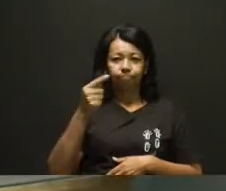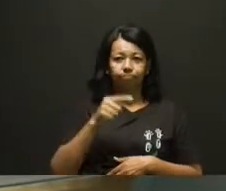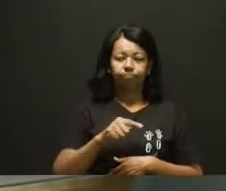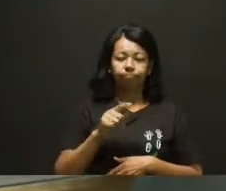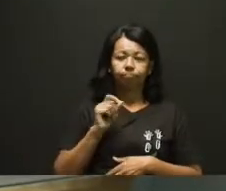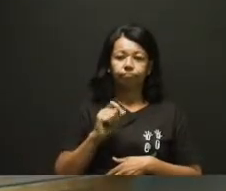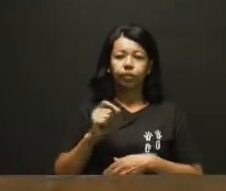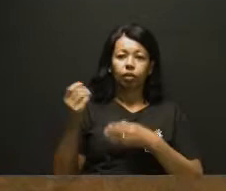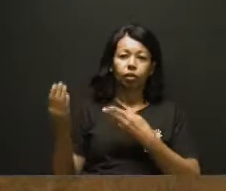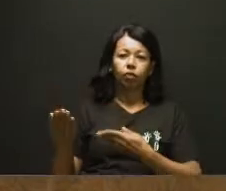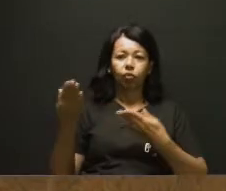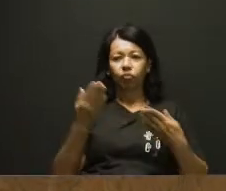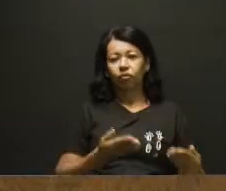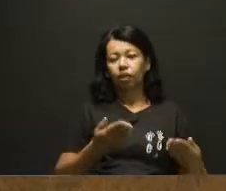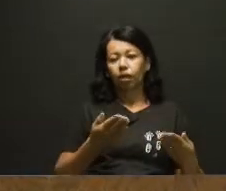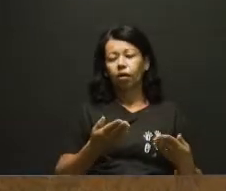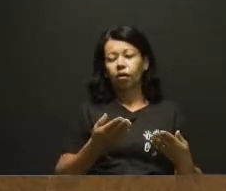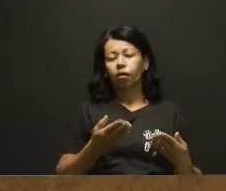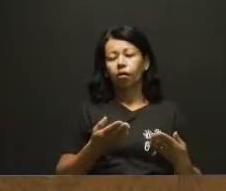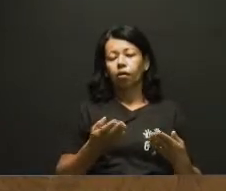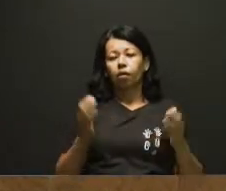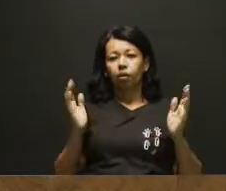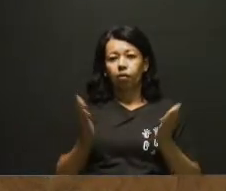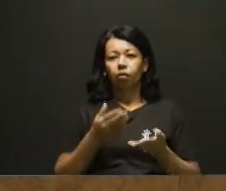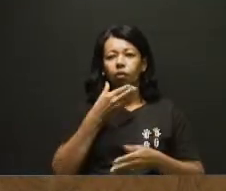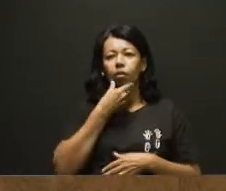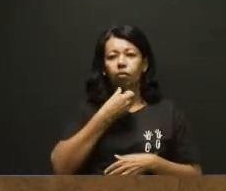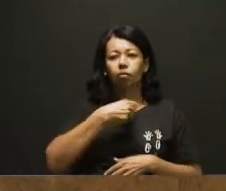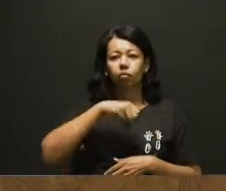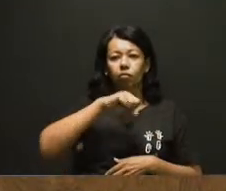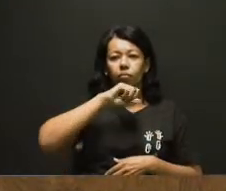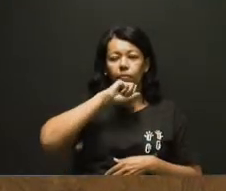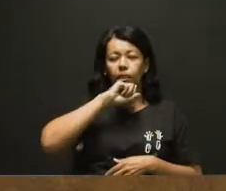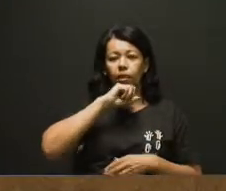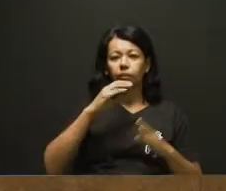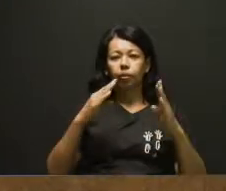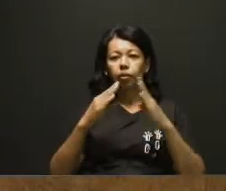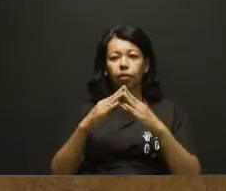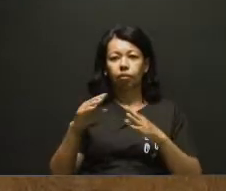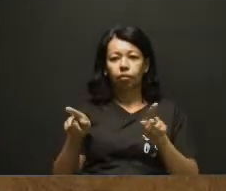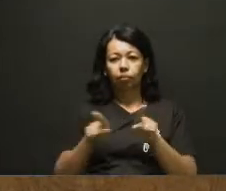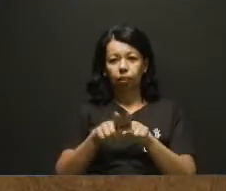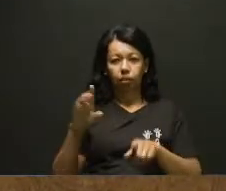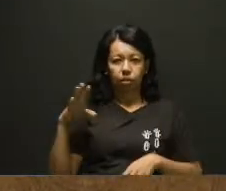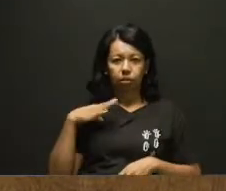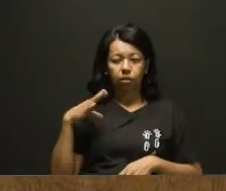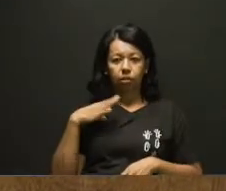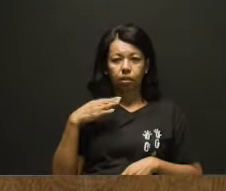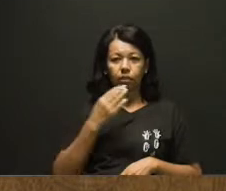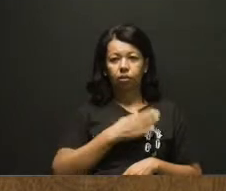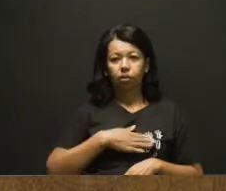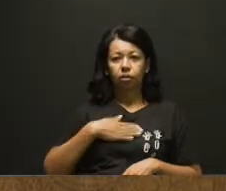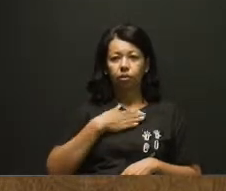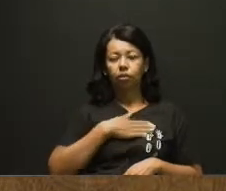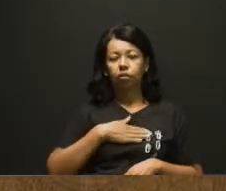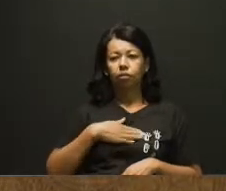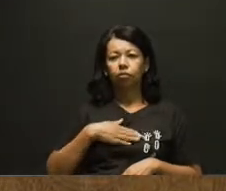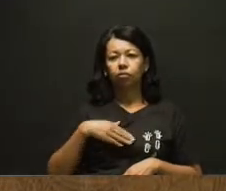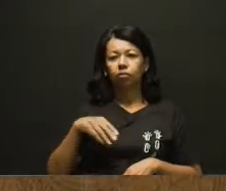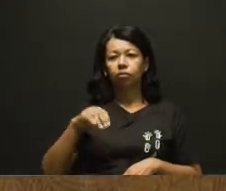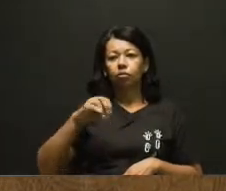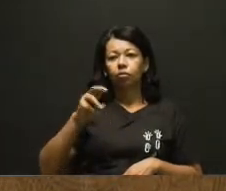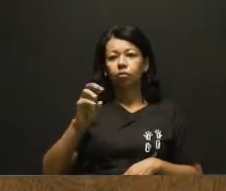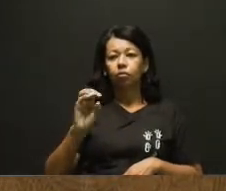o convite a um pai morador da nossa cidade nosso querido josé joaquim da